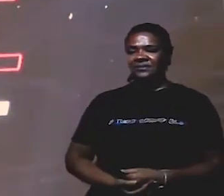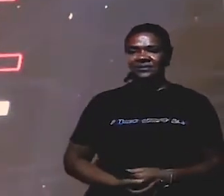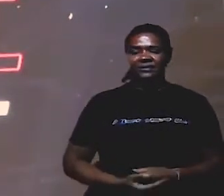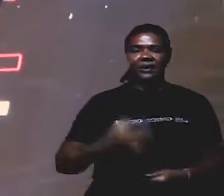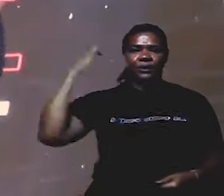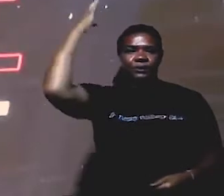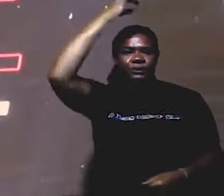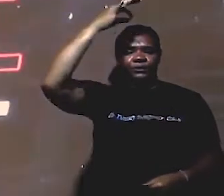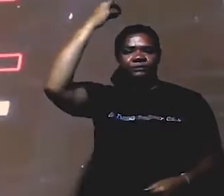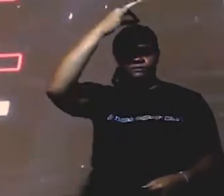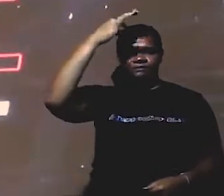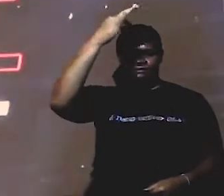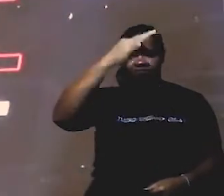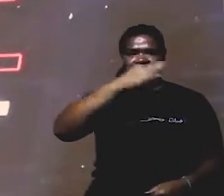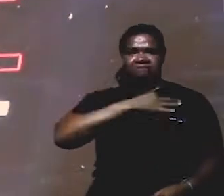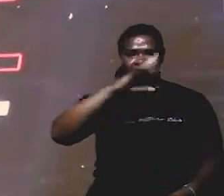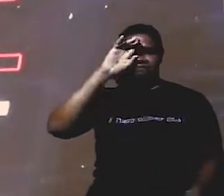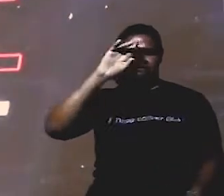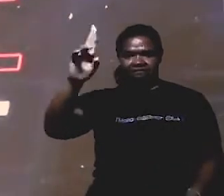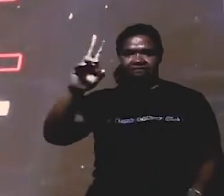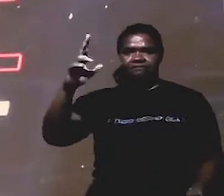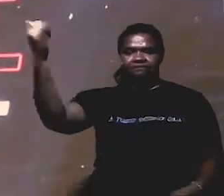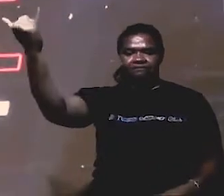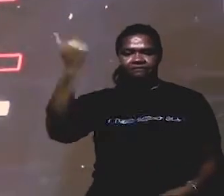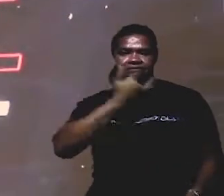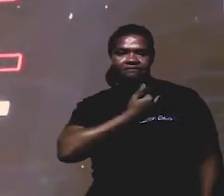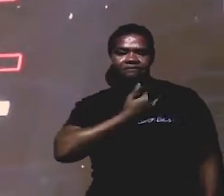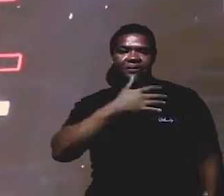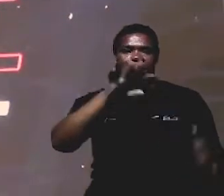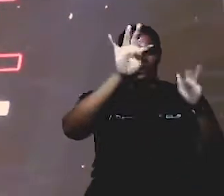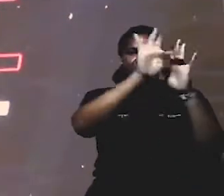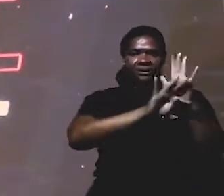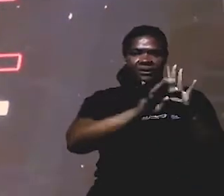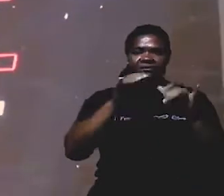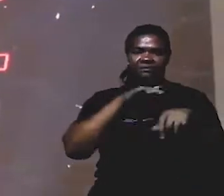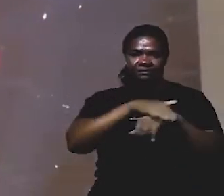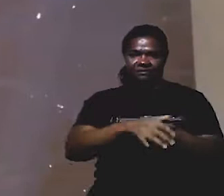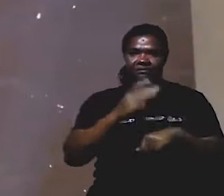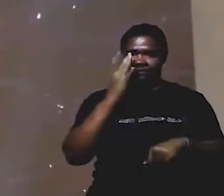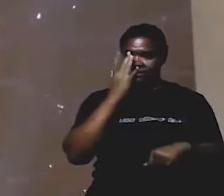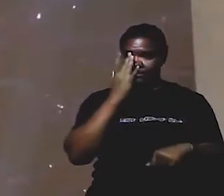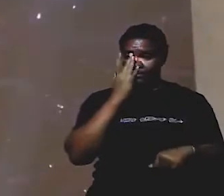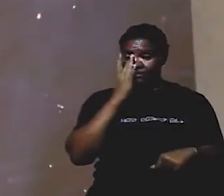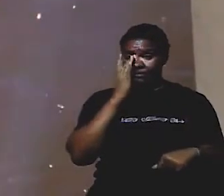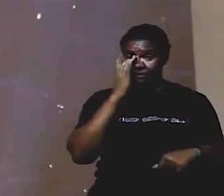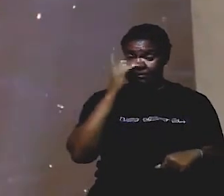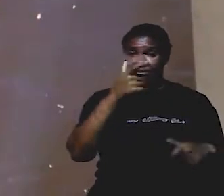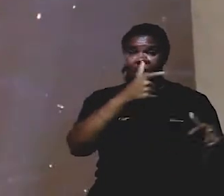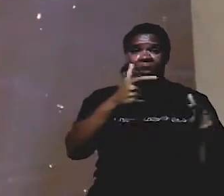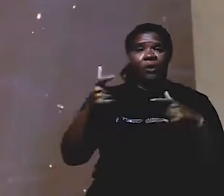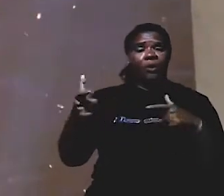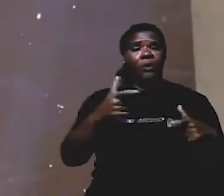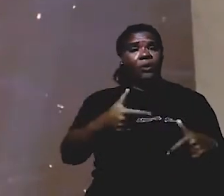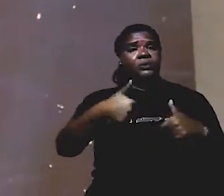momento o Espírito de Deus confirmou o meu coração o texto para esta noite. Aonde você